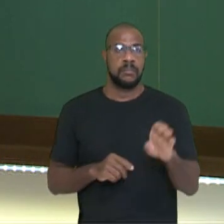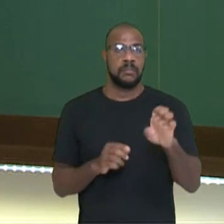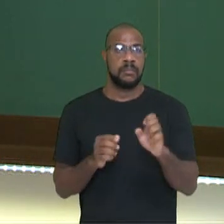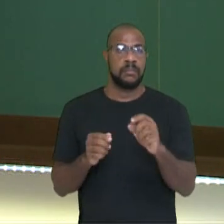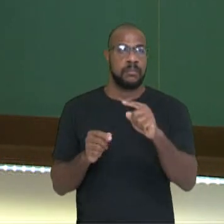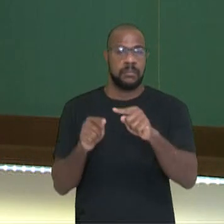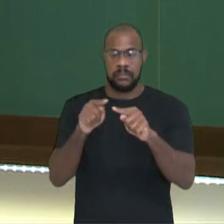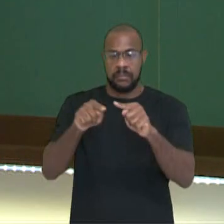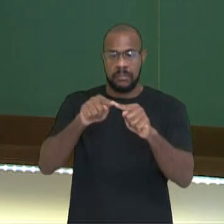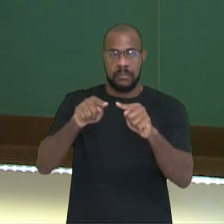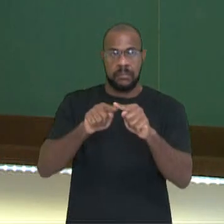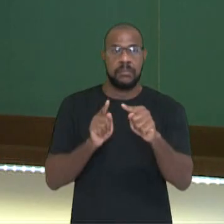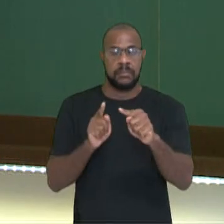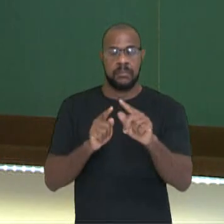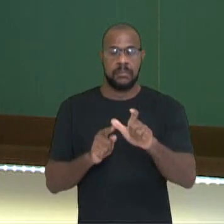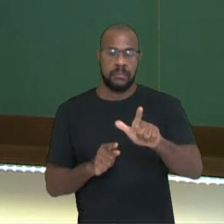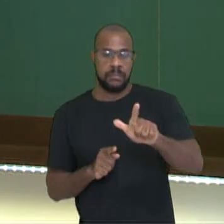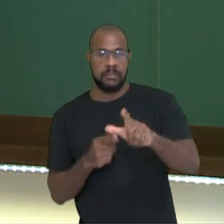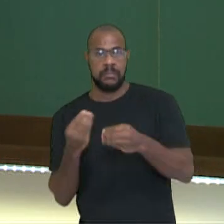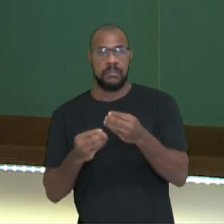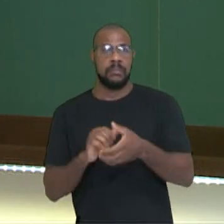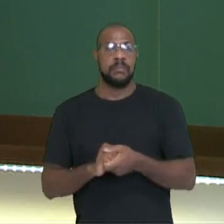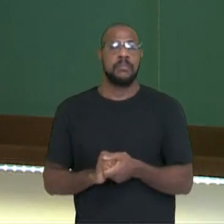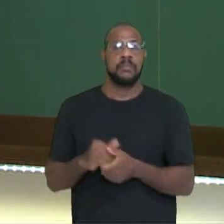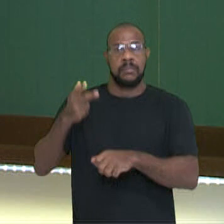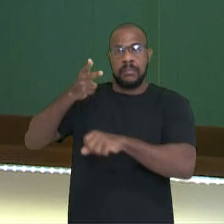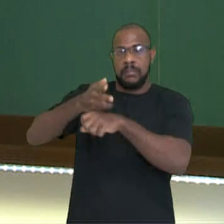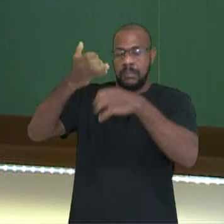central alfa. Então, nesse vídeo